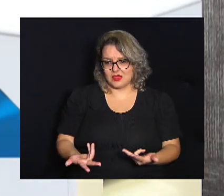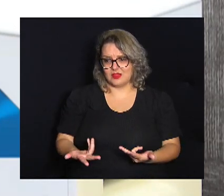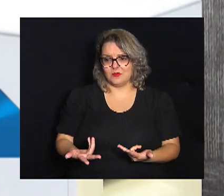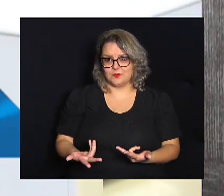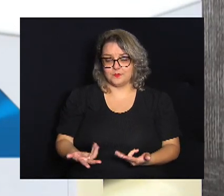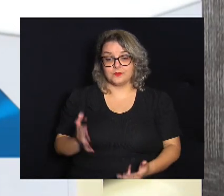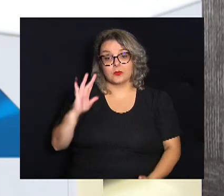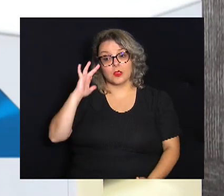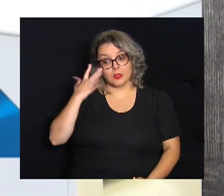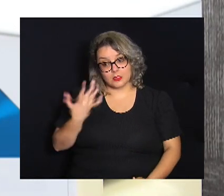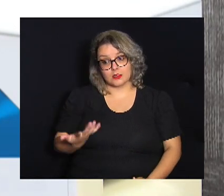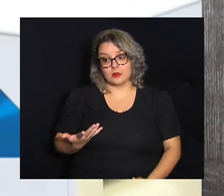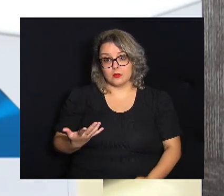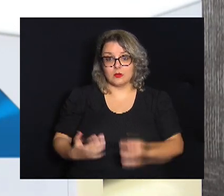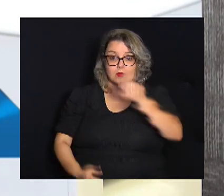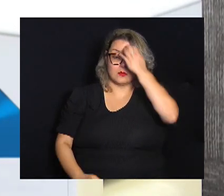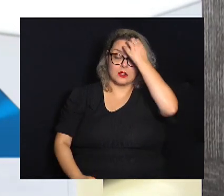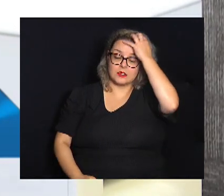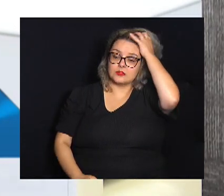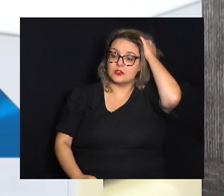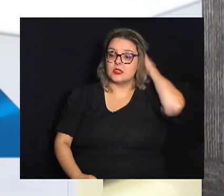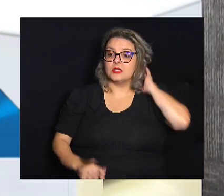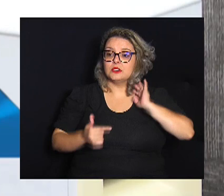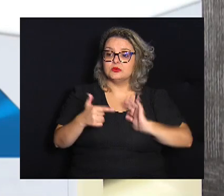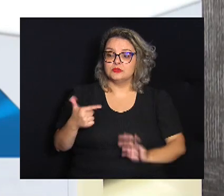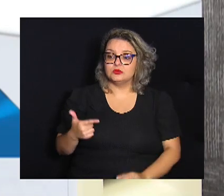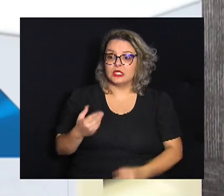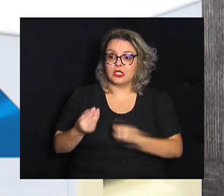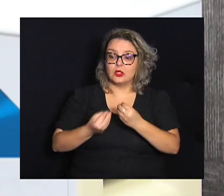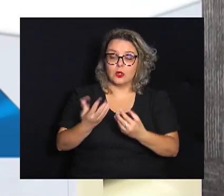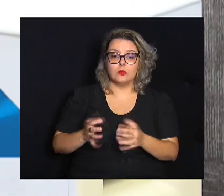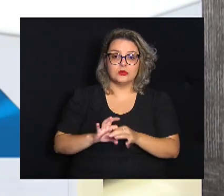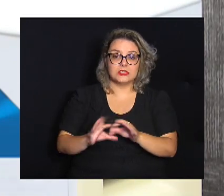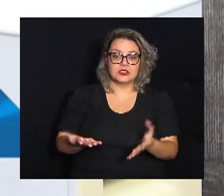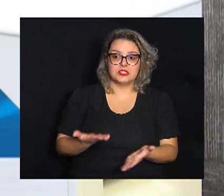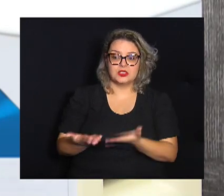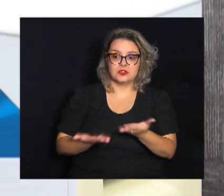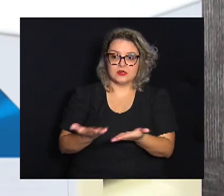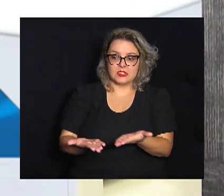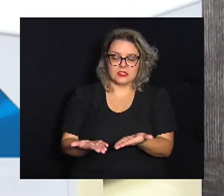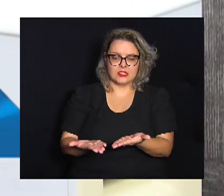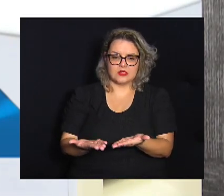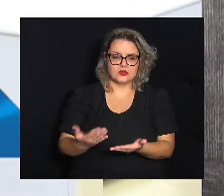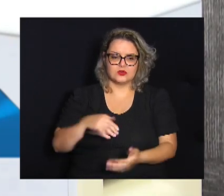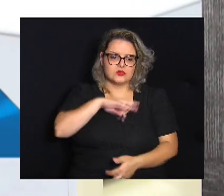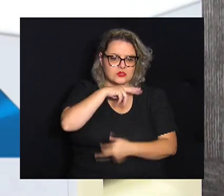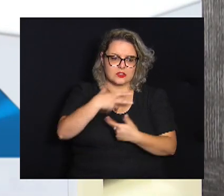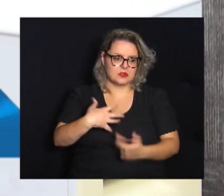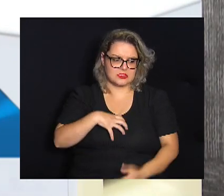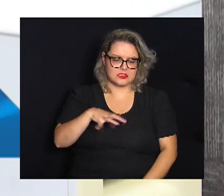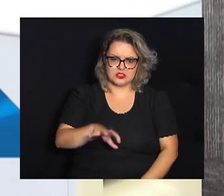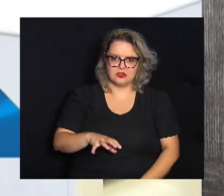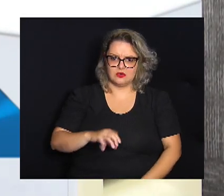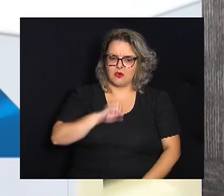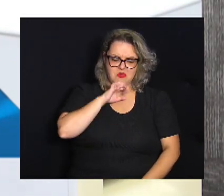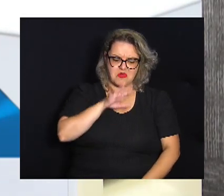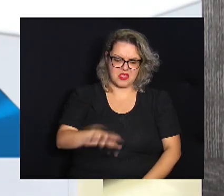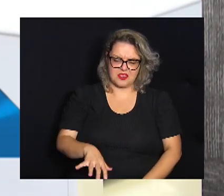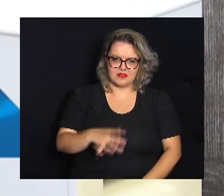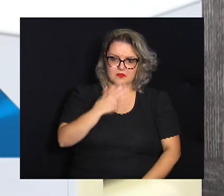acho que não cabe mais na sociedade você tratar os animais dessa forma cruel,